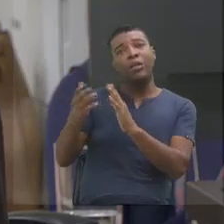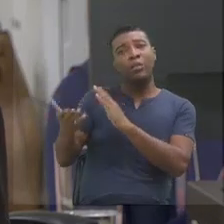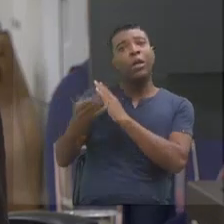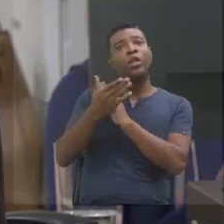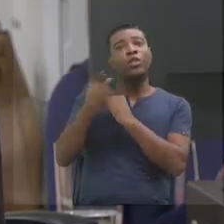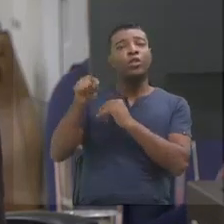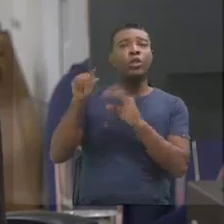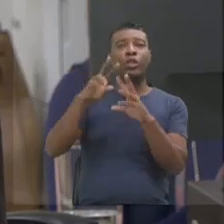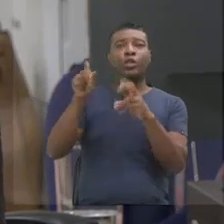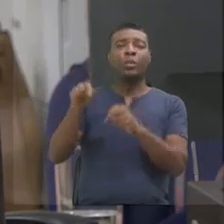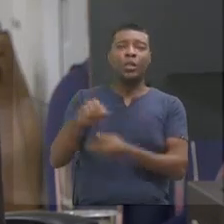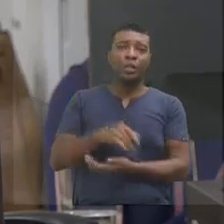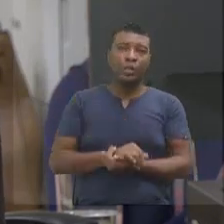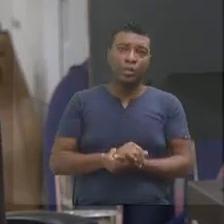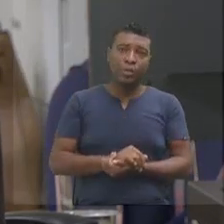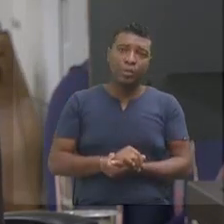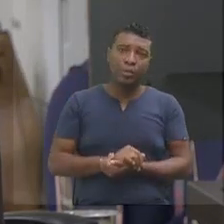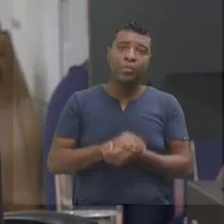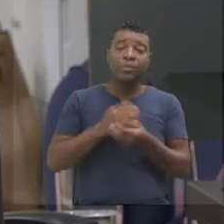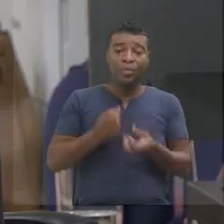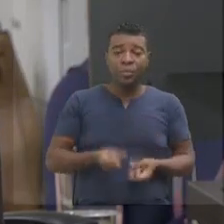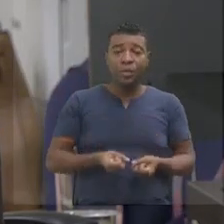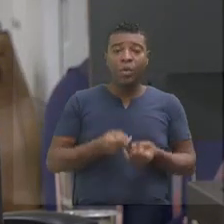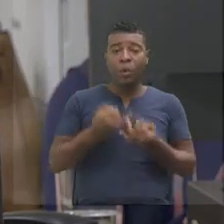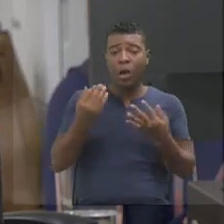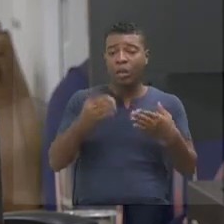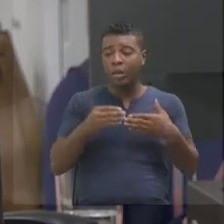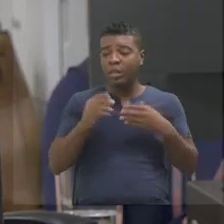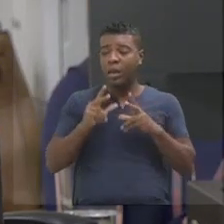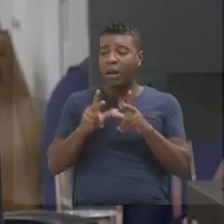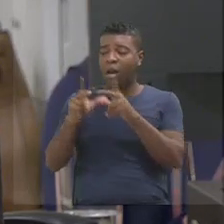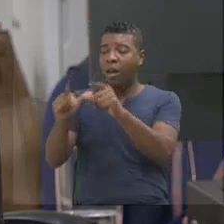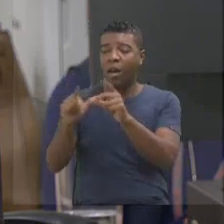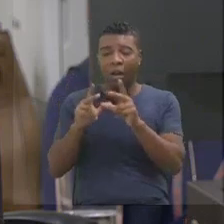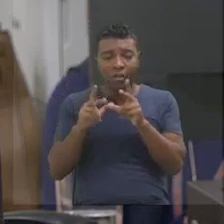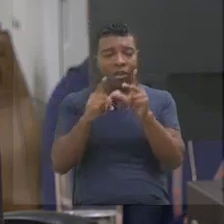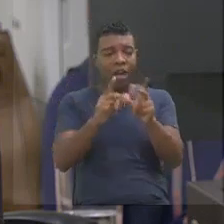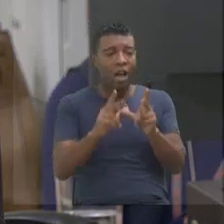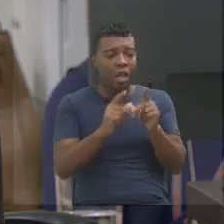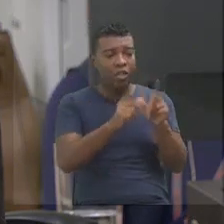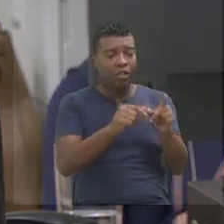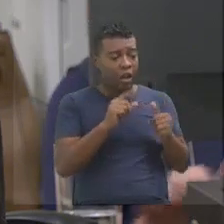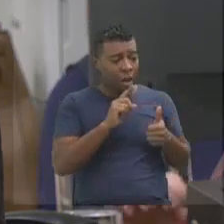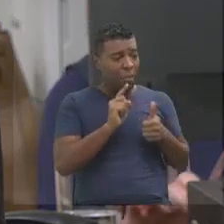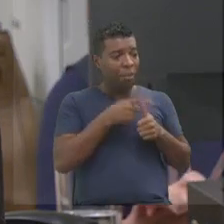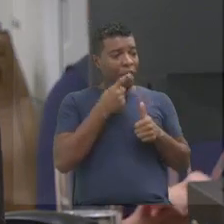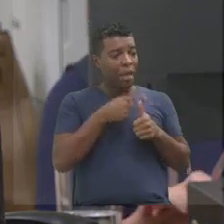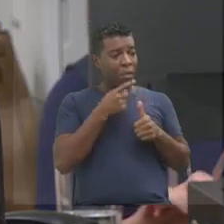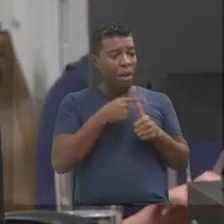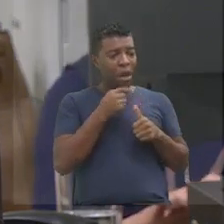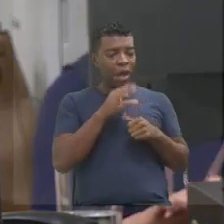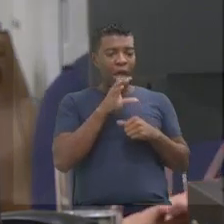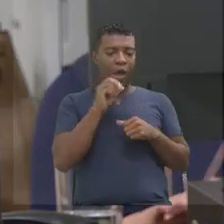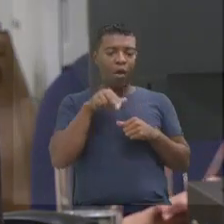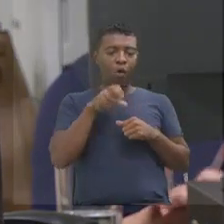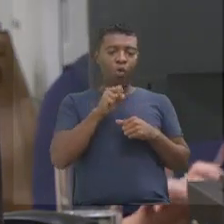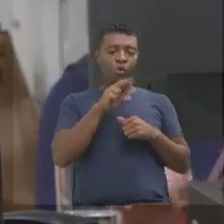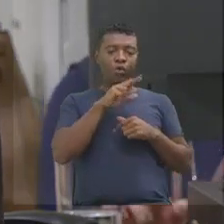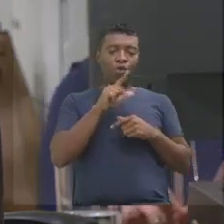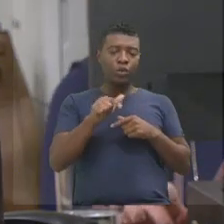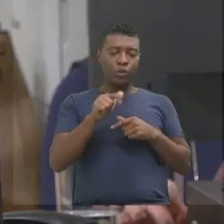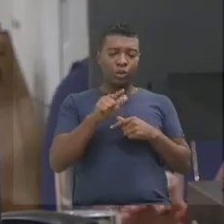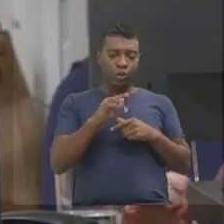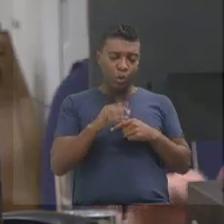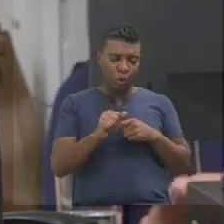quantos deslocamentos um paciente Necessito fazer desde a primeira consulta até corrigir até conseguir iniciar o tratamento